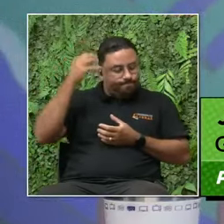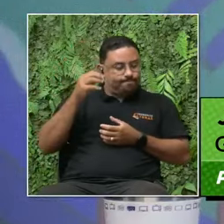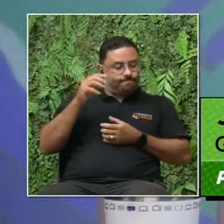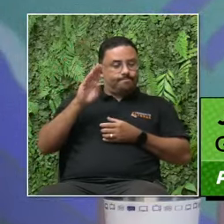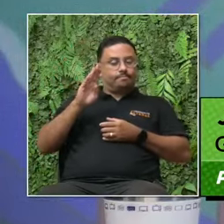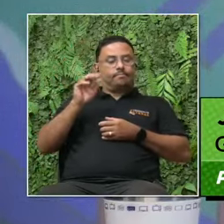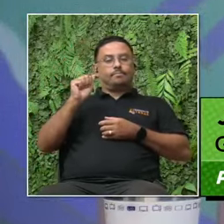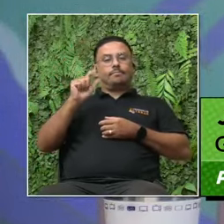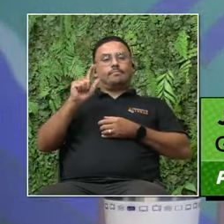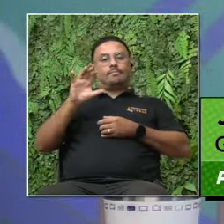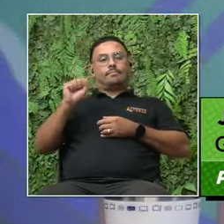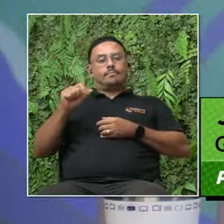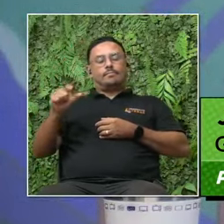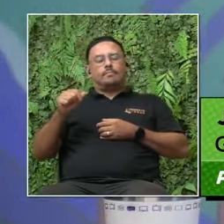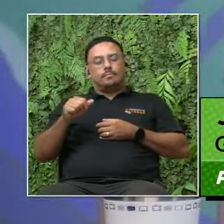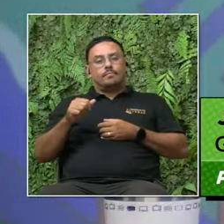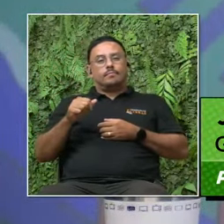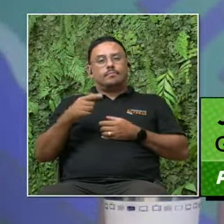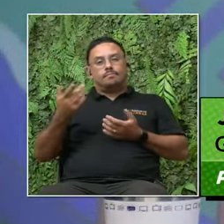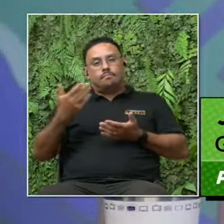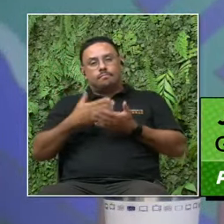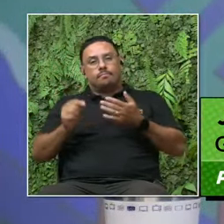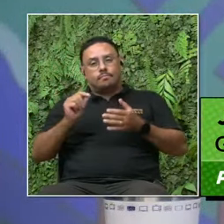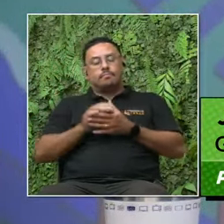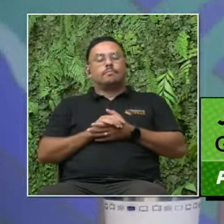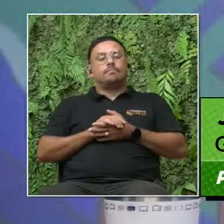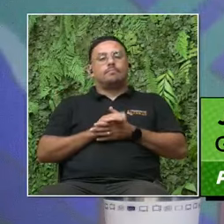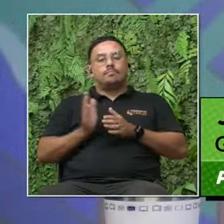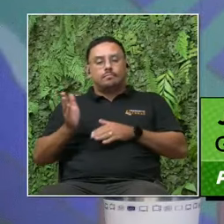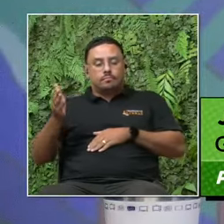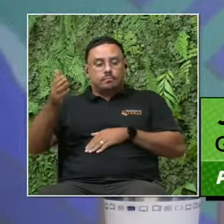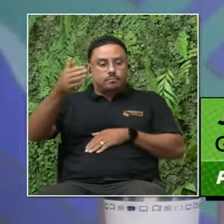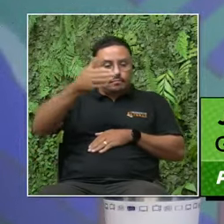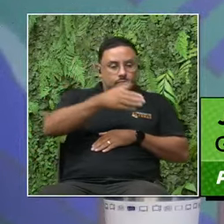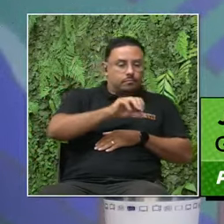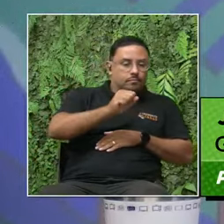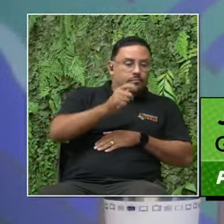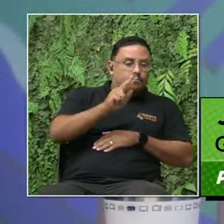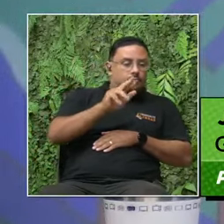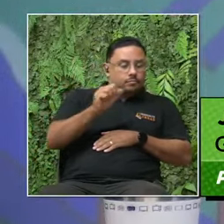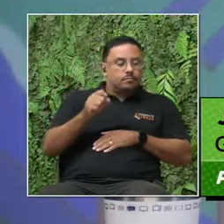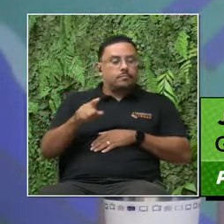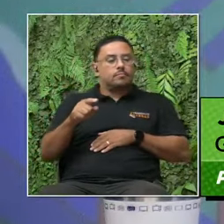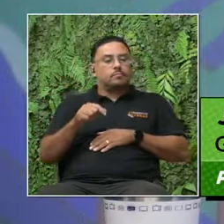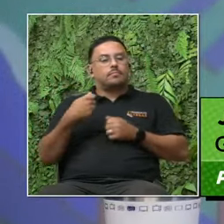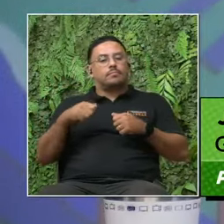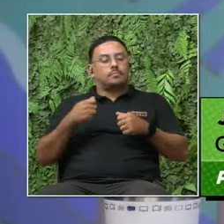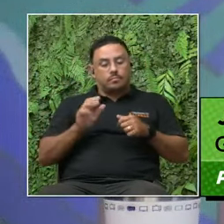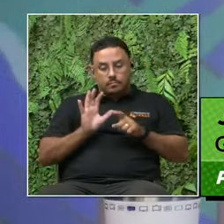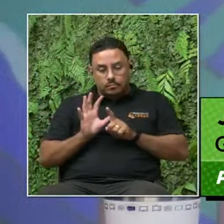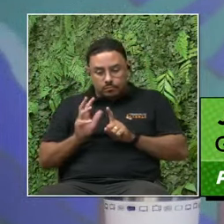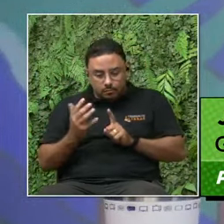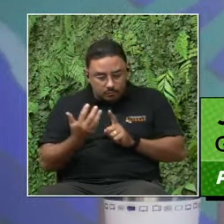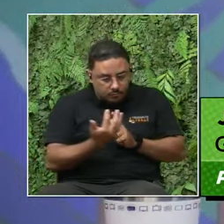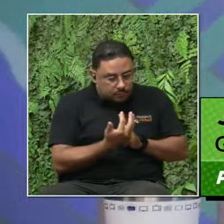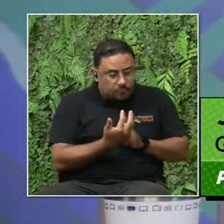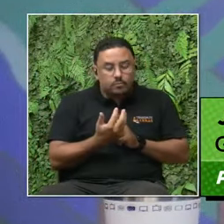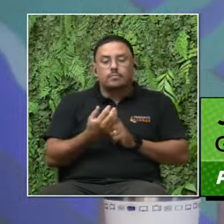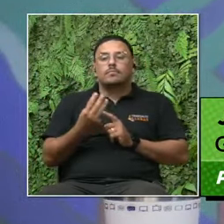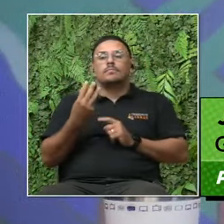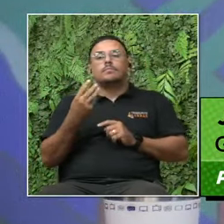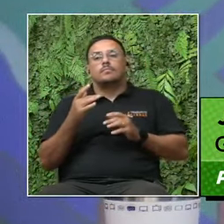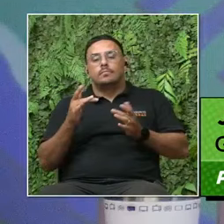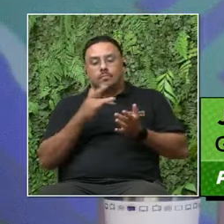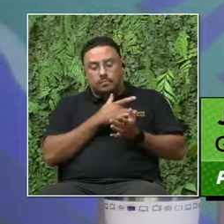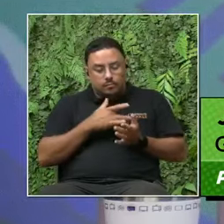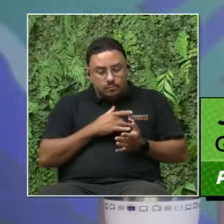batalha no lance em que ele é vendido ali foi justamente um passe muito equivocado do saravia ele tava cercado por três jogadores do Cruzeiro não era